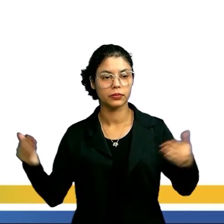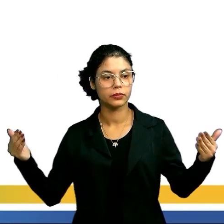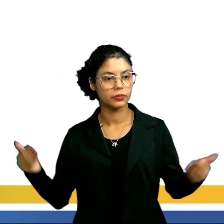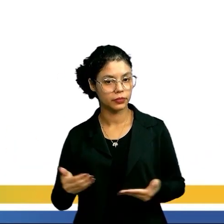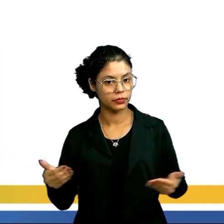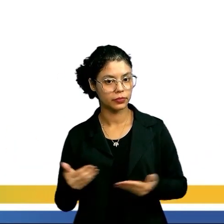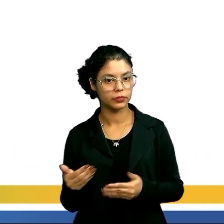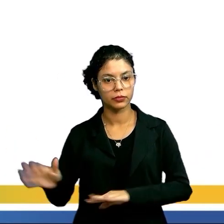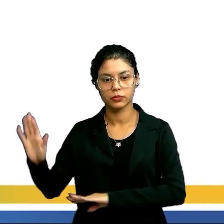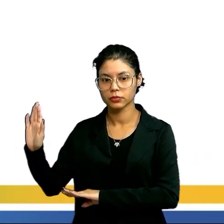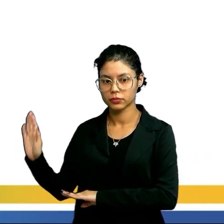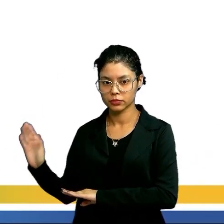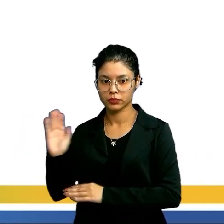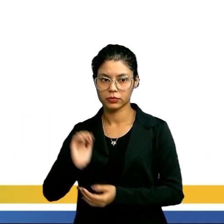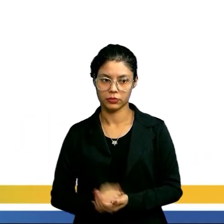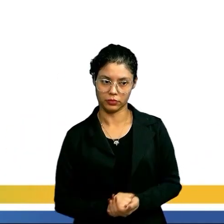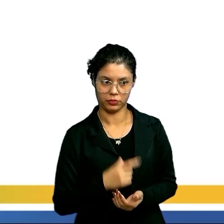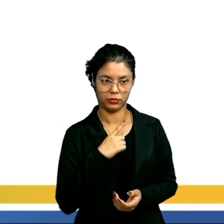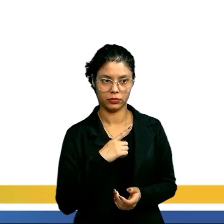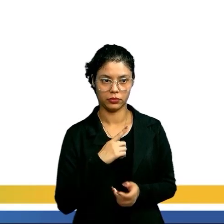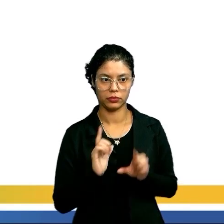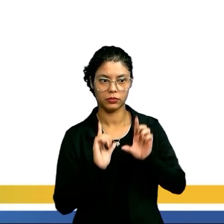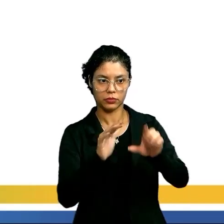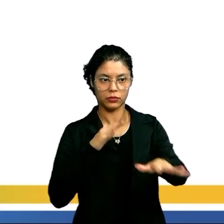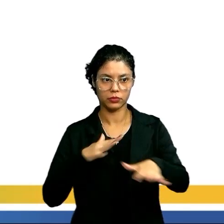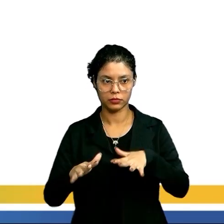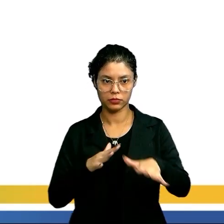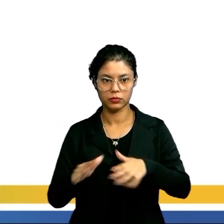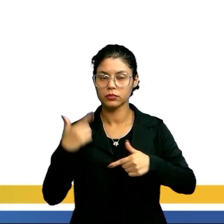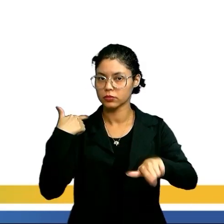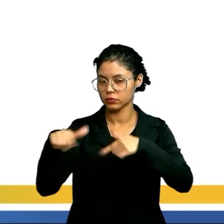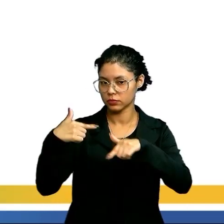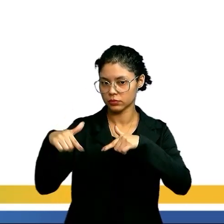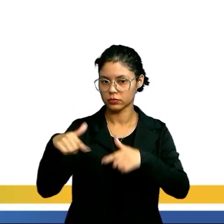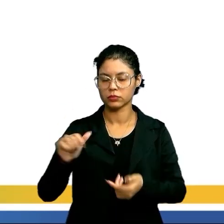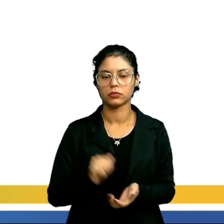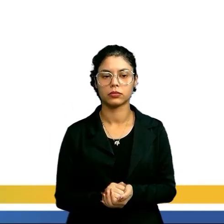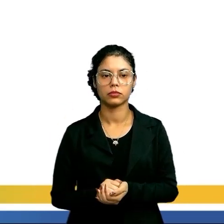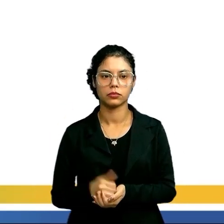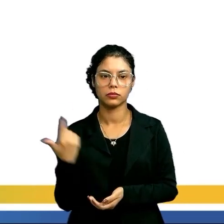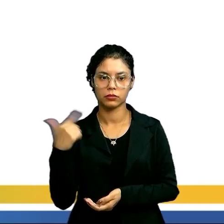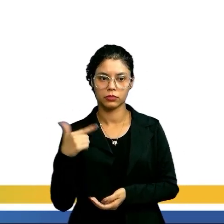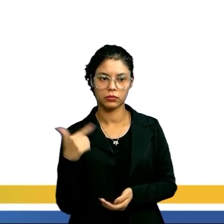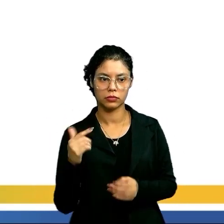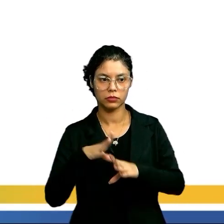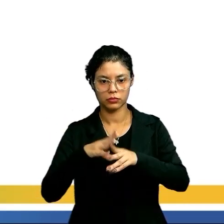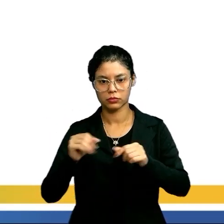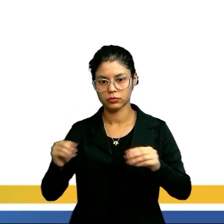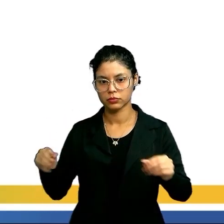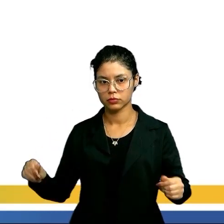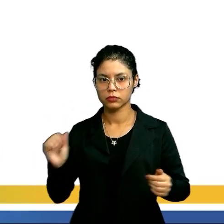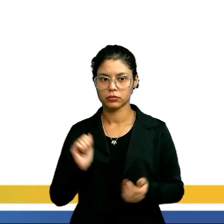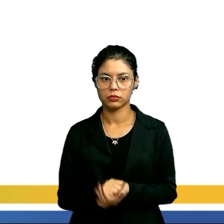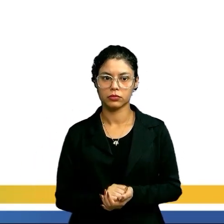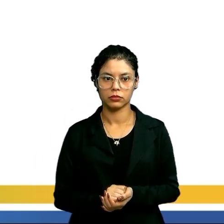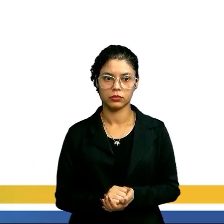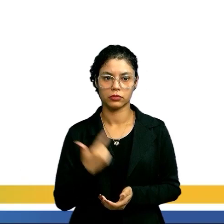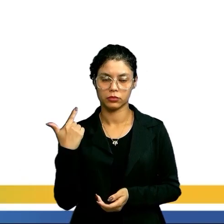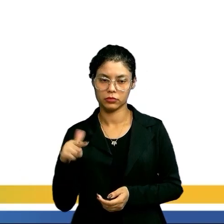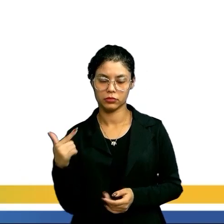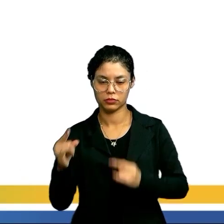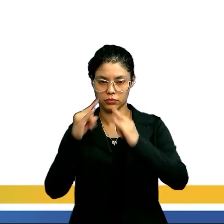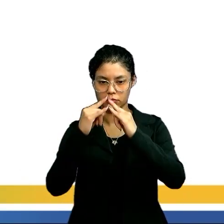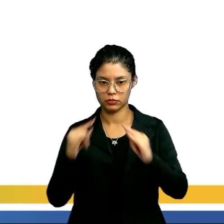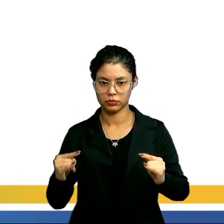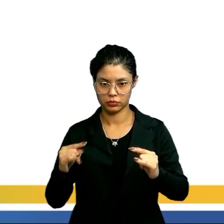agora, nós temos aí duas emblemas, uma do movimento dos trabalhadores rurais sem terra e outra dos movimentos dos sem-tetos,